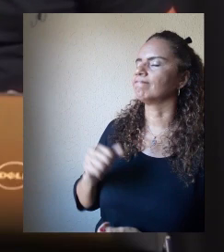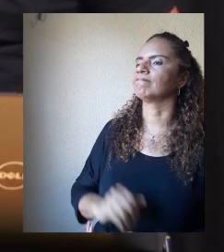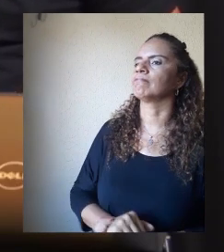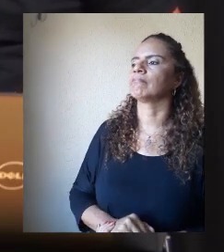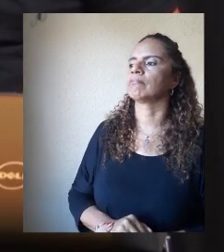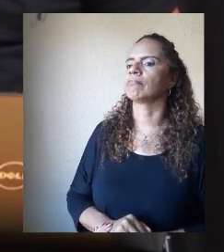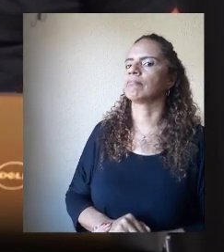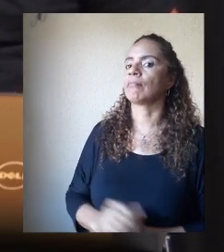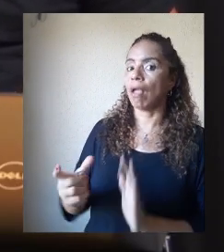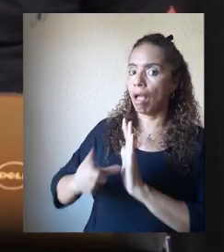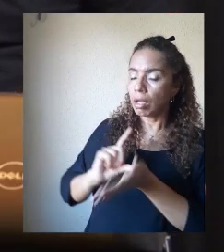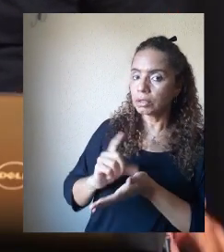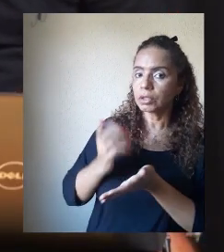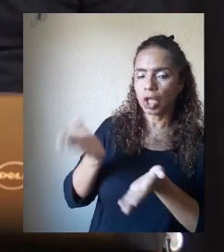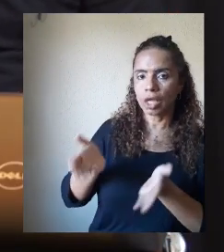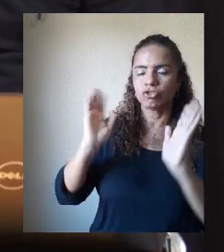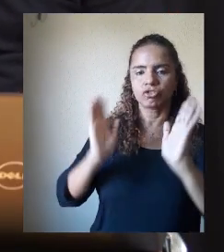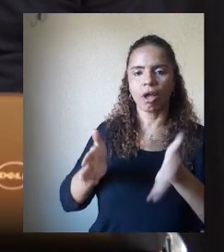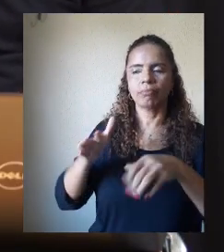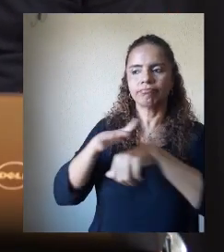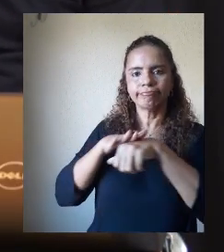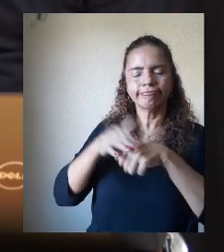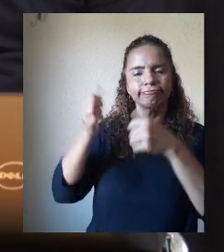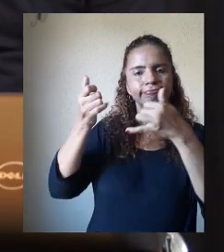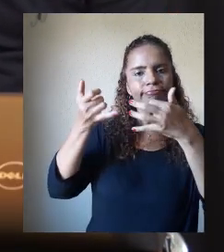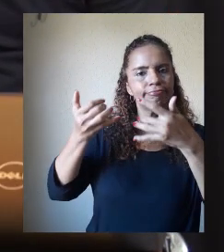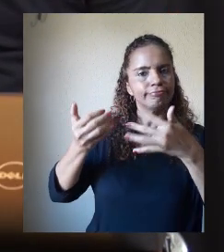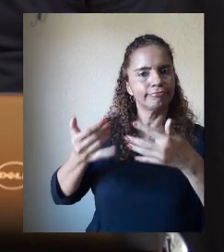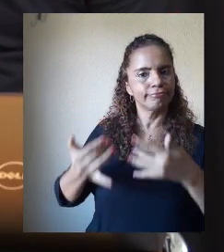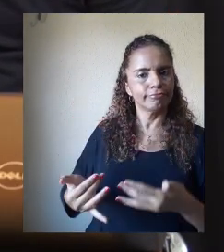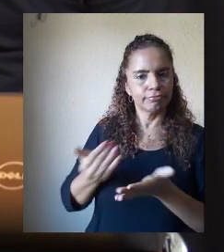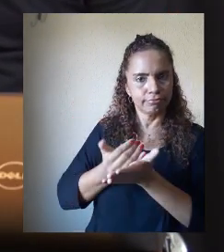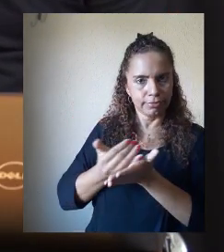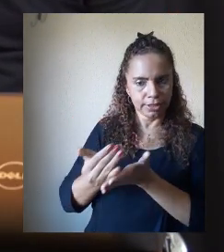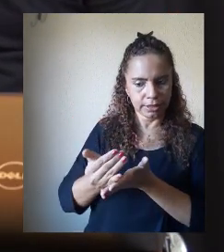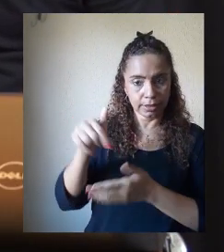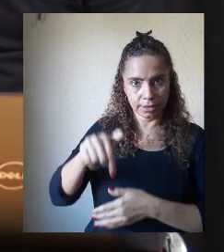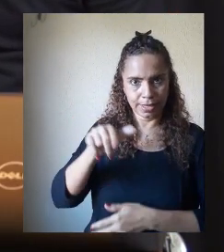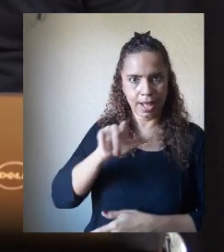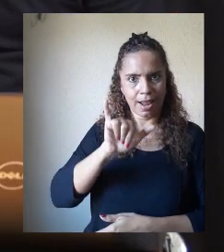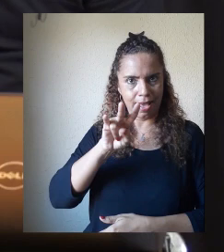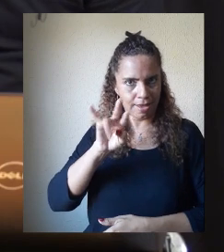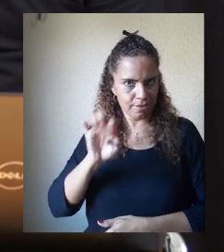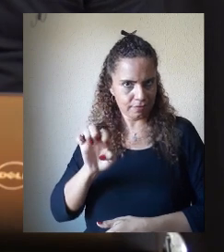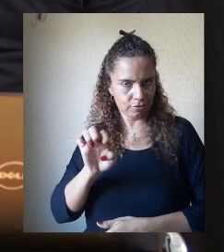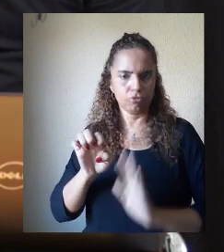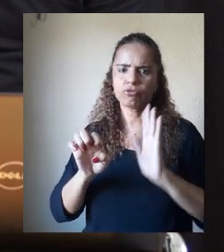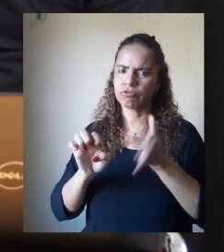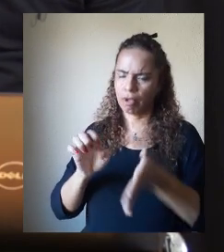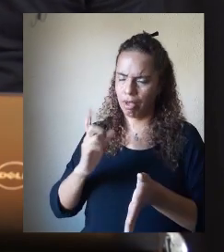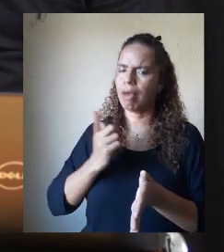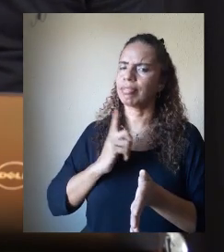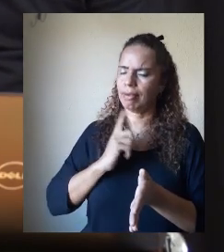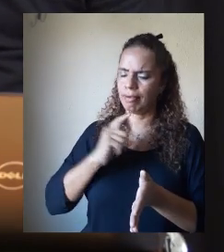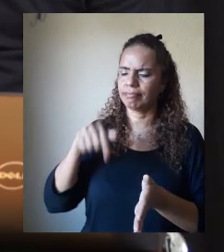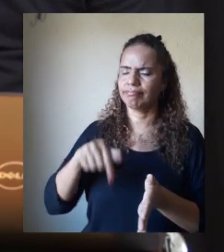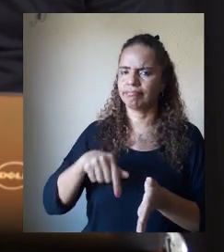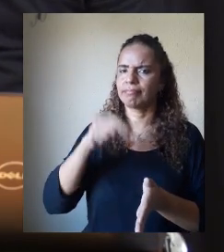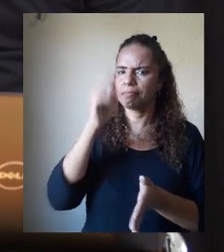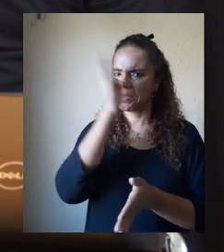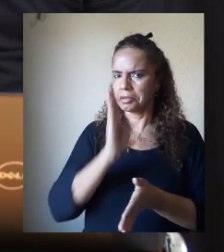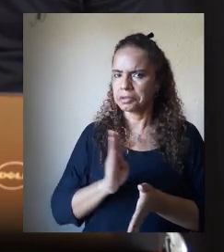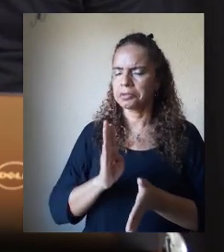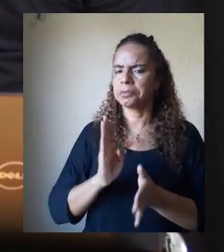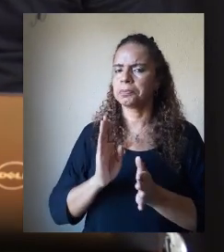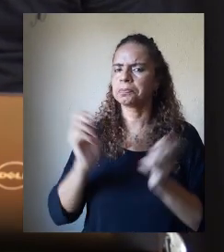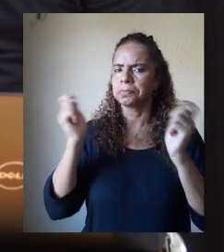Como a gente comentou agora no início, né, dessa live, a gente teve tempo de se preparar de maneira relativamente